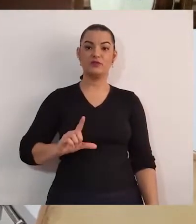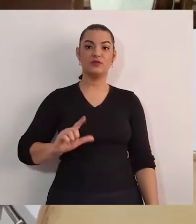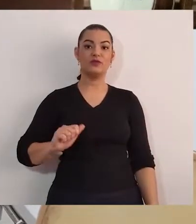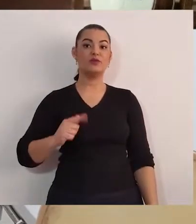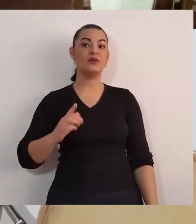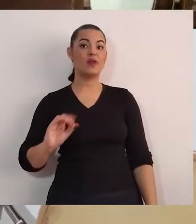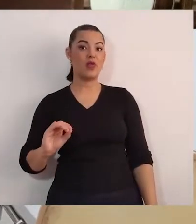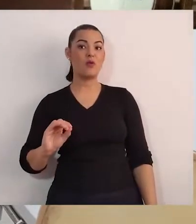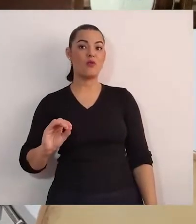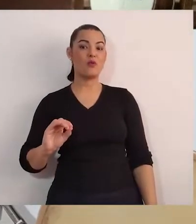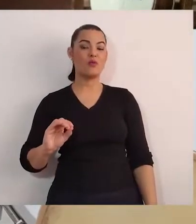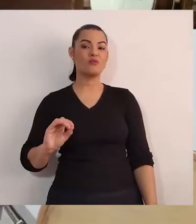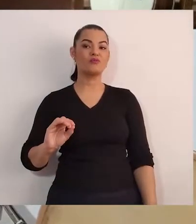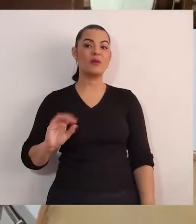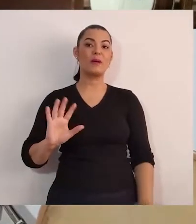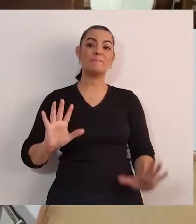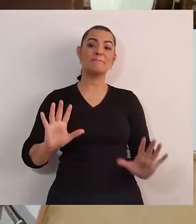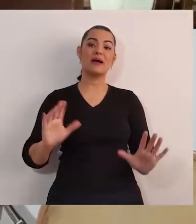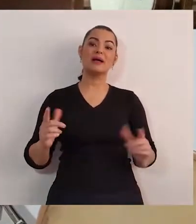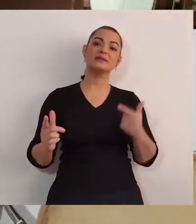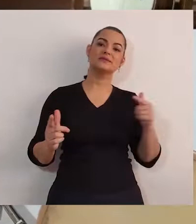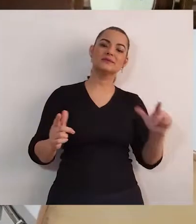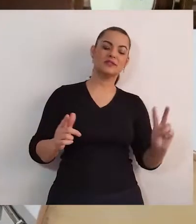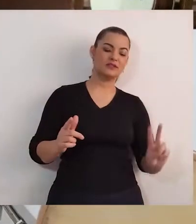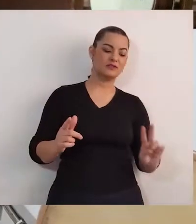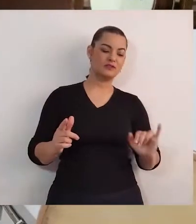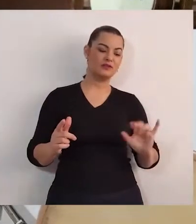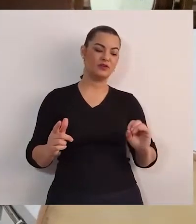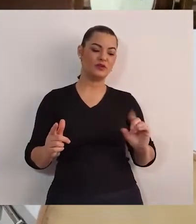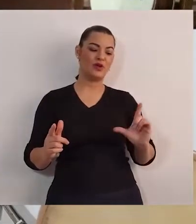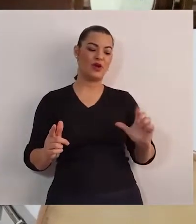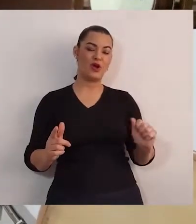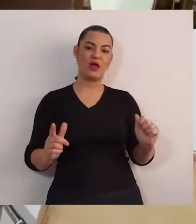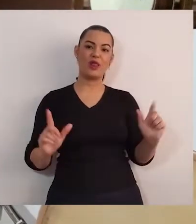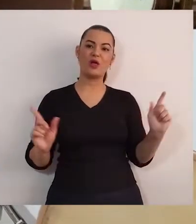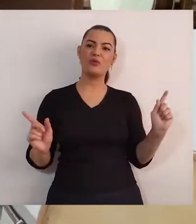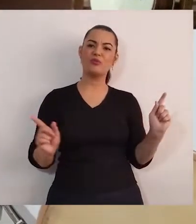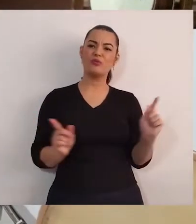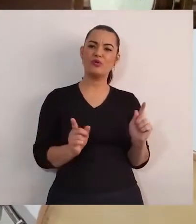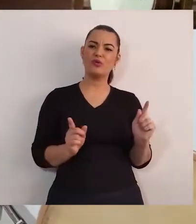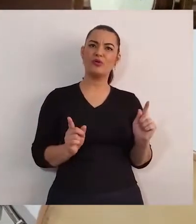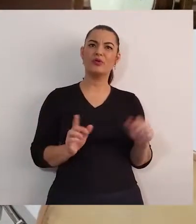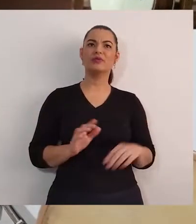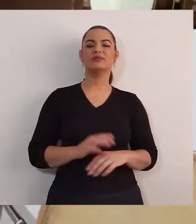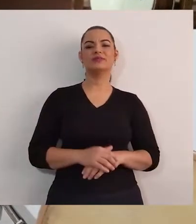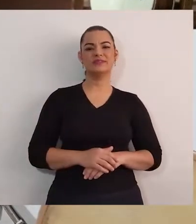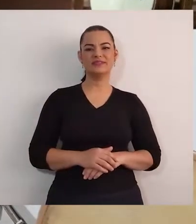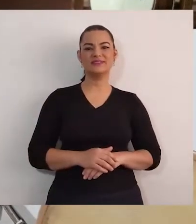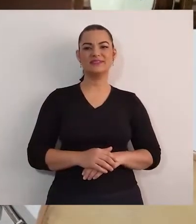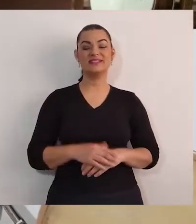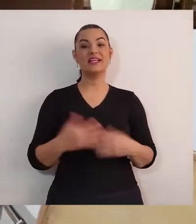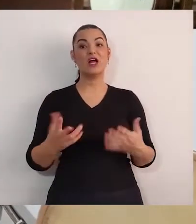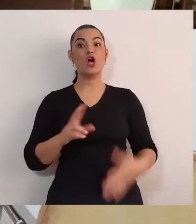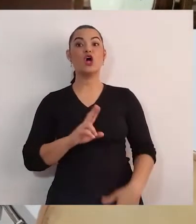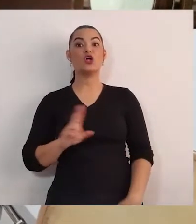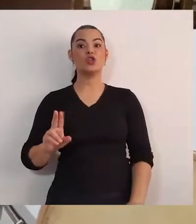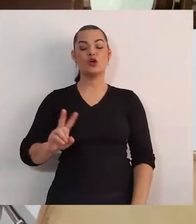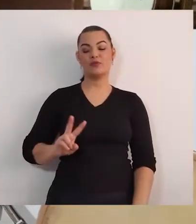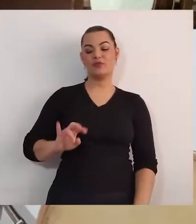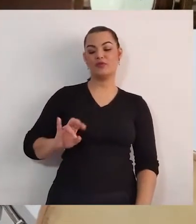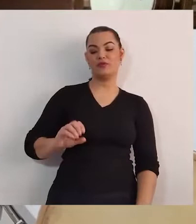se chama violão porque os portugueses olharam e disseram: que viola grande!